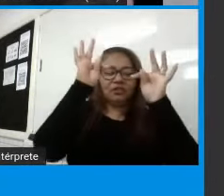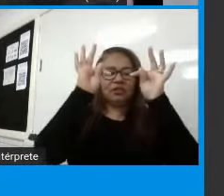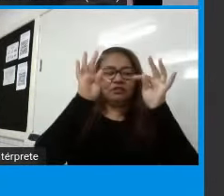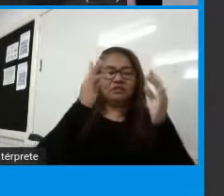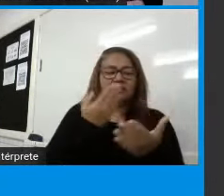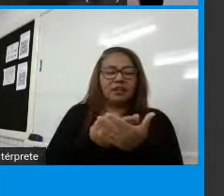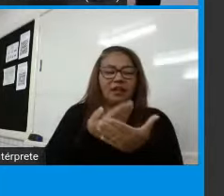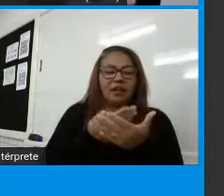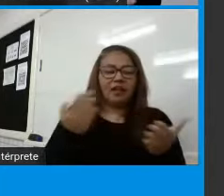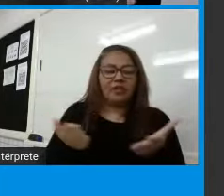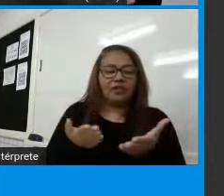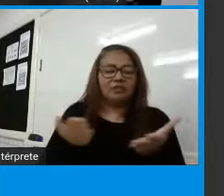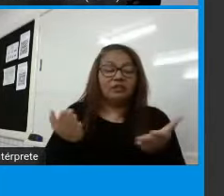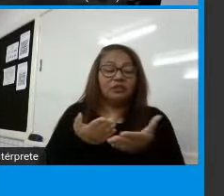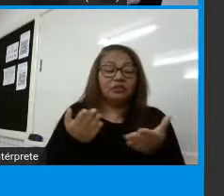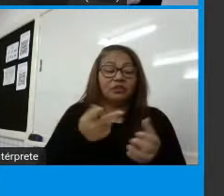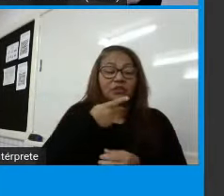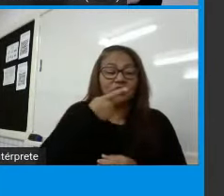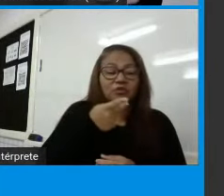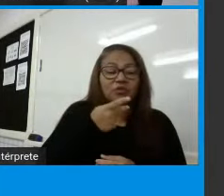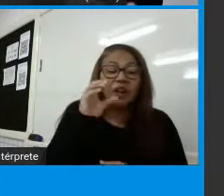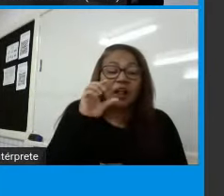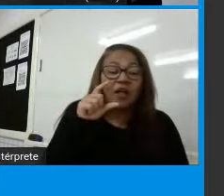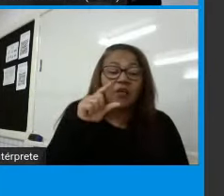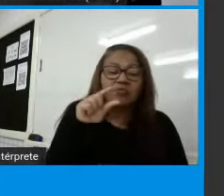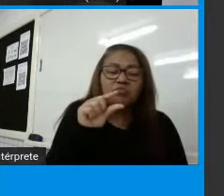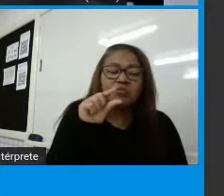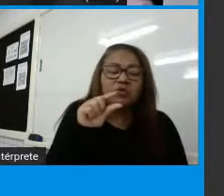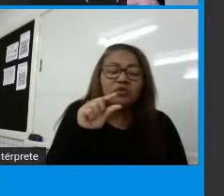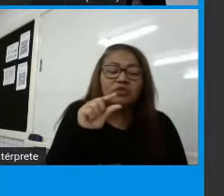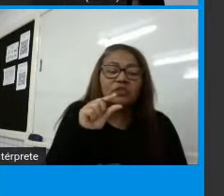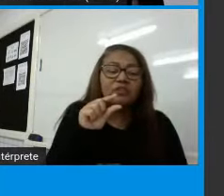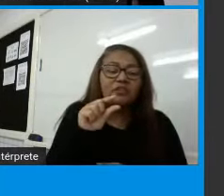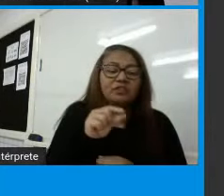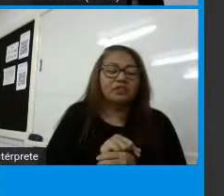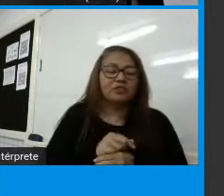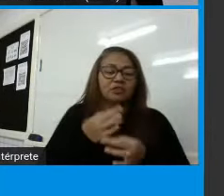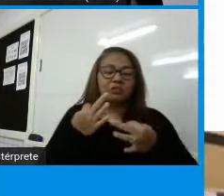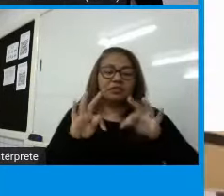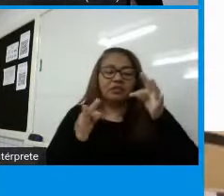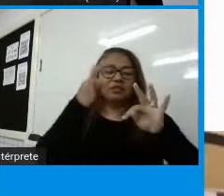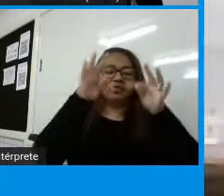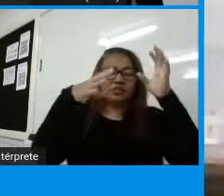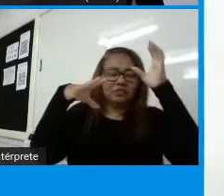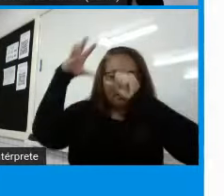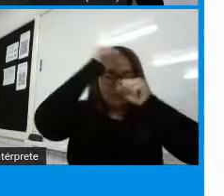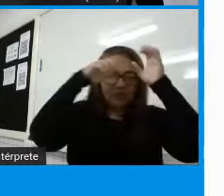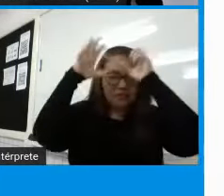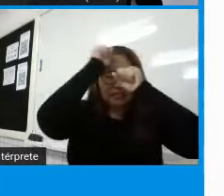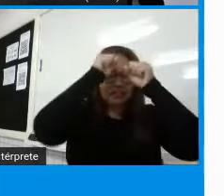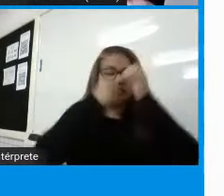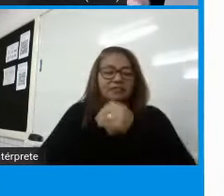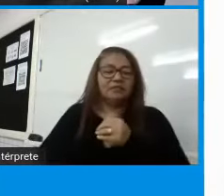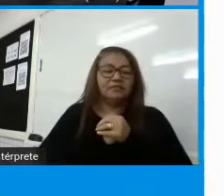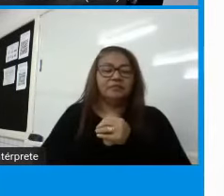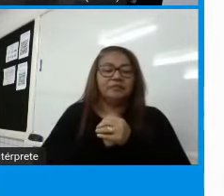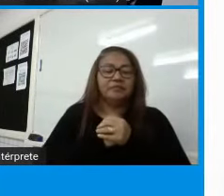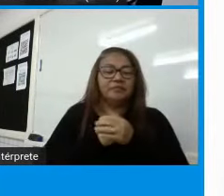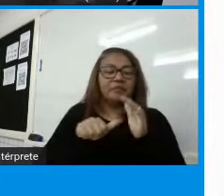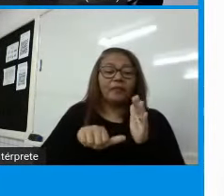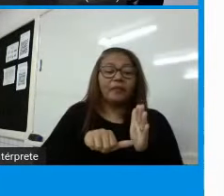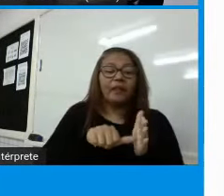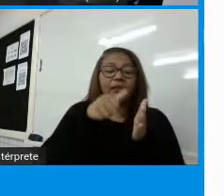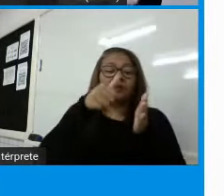hoje. Hoje a gente vai falar um pouco sobre esses recursos tecnológicos de aprendizagem. A primeira coisa